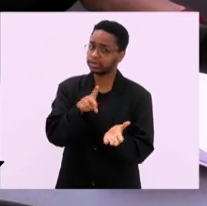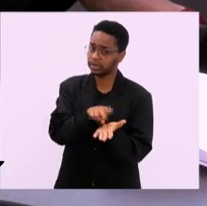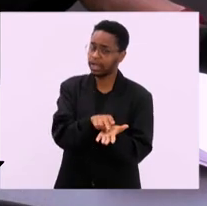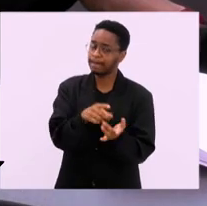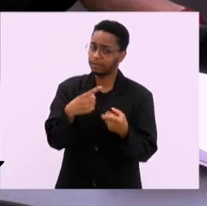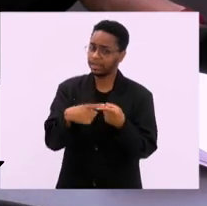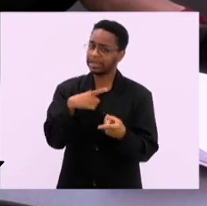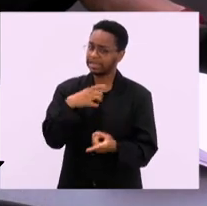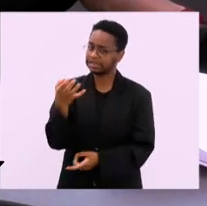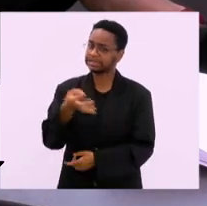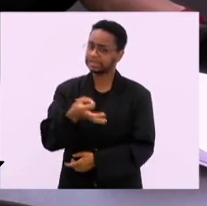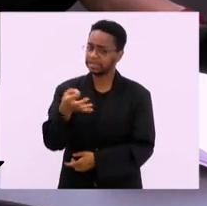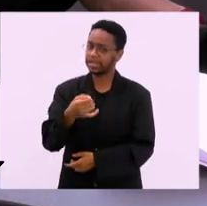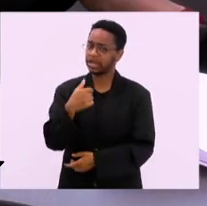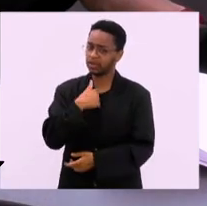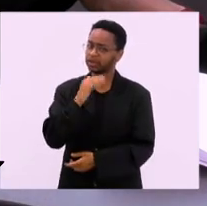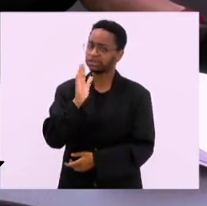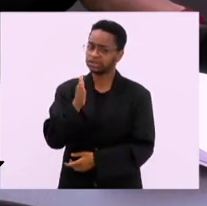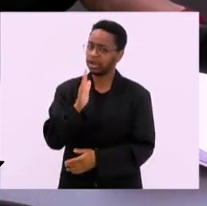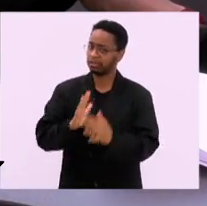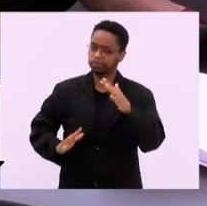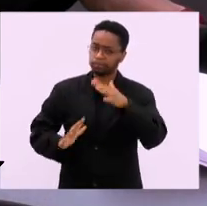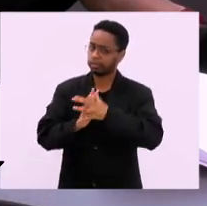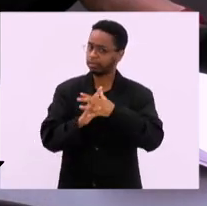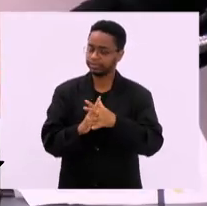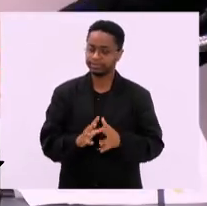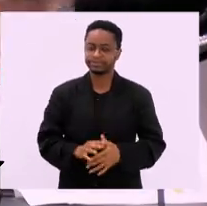seguramente eu já passei dos limites.